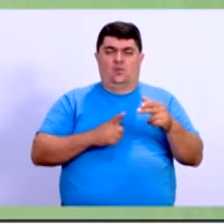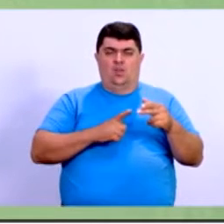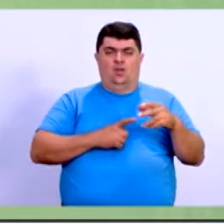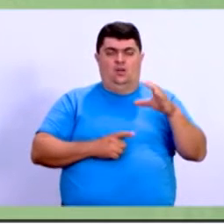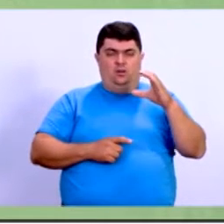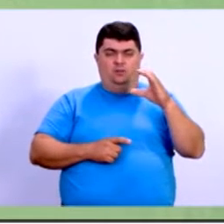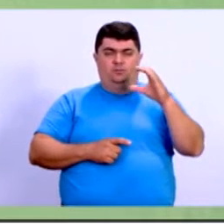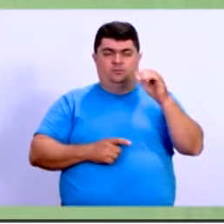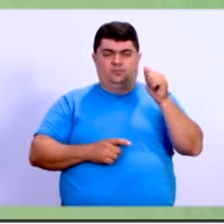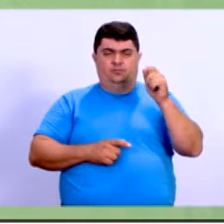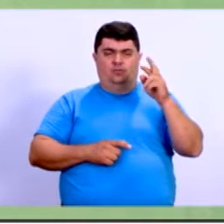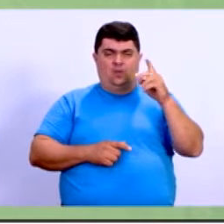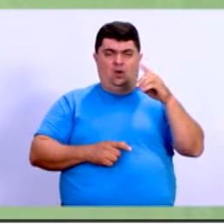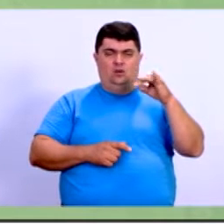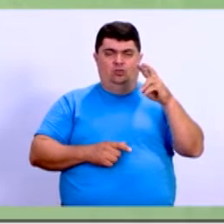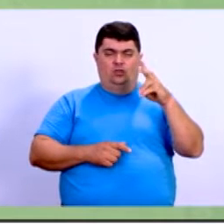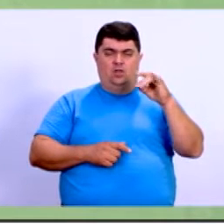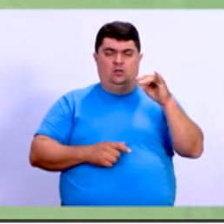para 1.